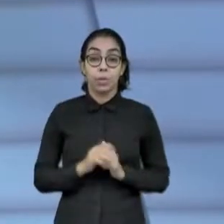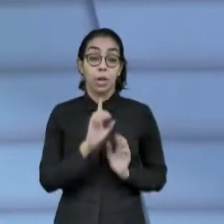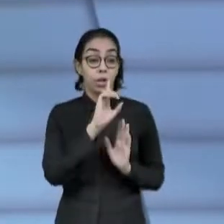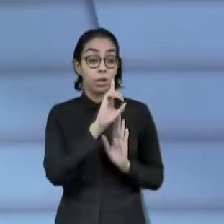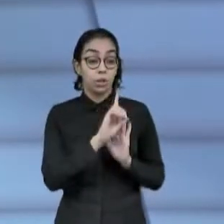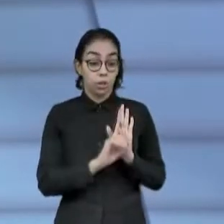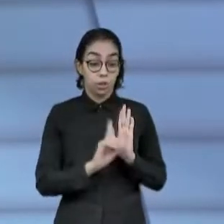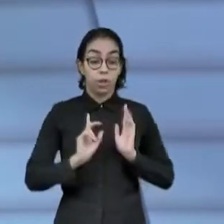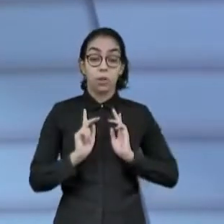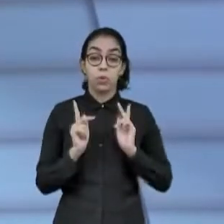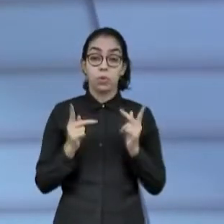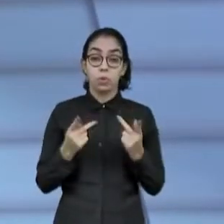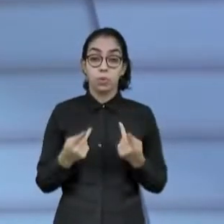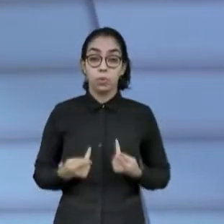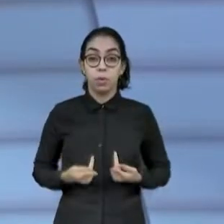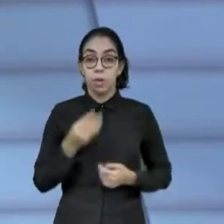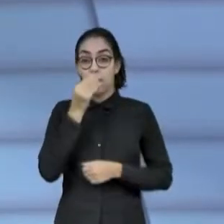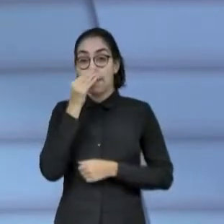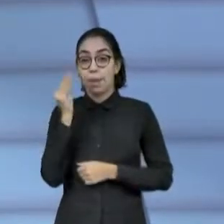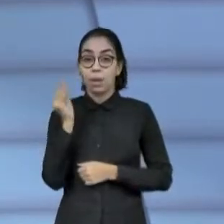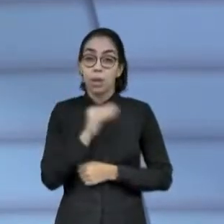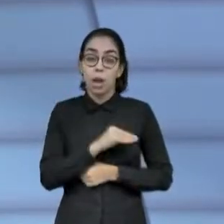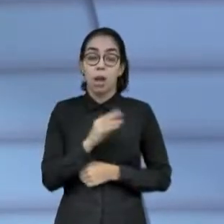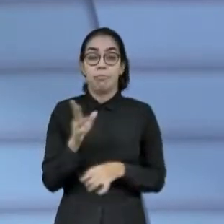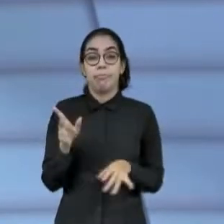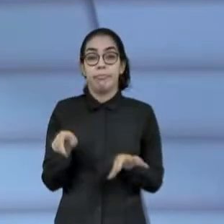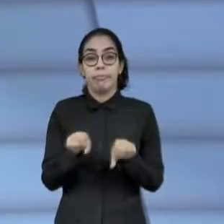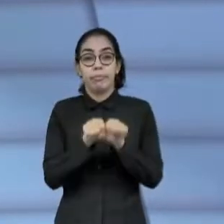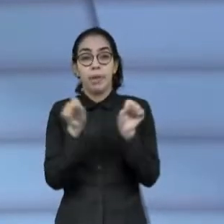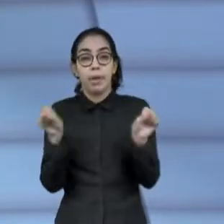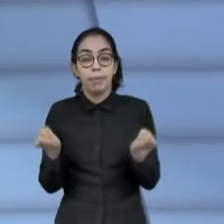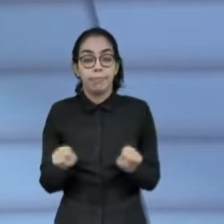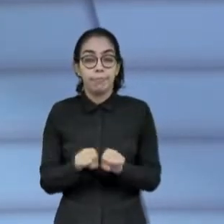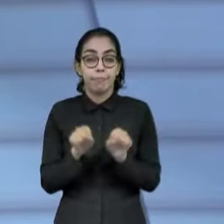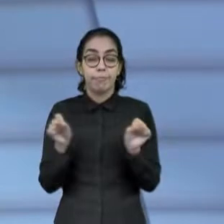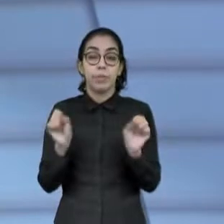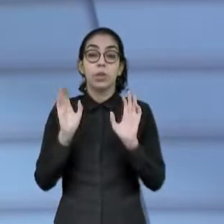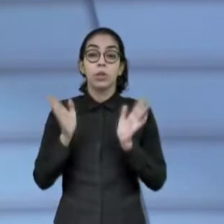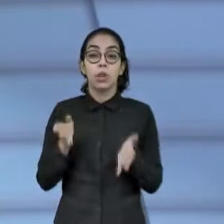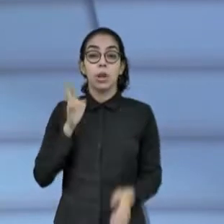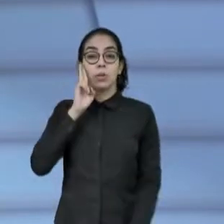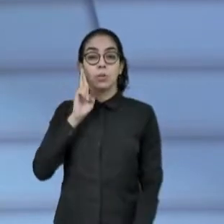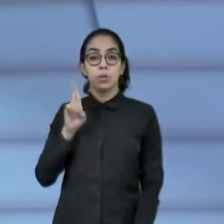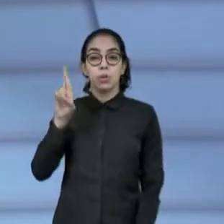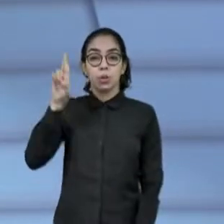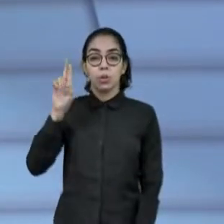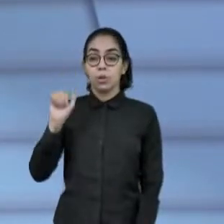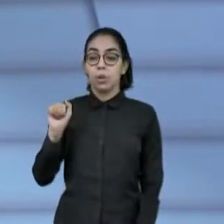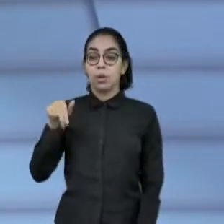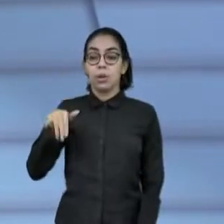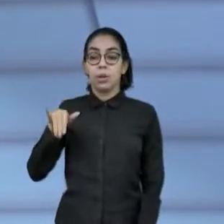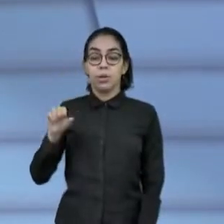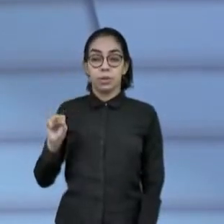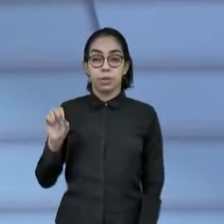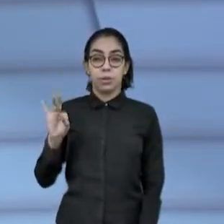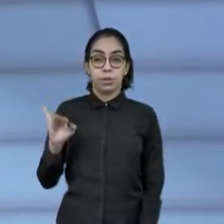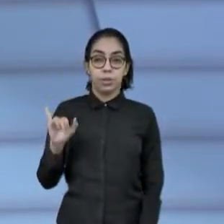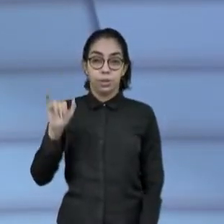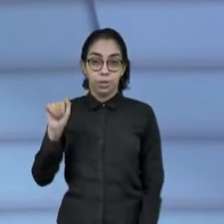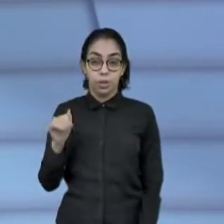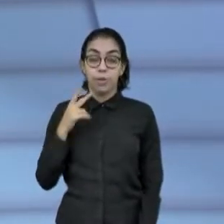humanos no Brasil. Inclusive, a diretora da Anistia, uma das diretoras da Anistia, fala